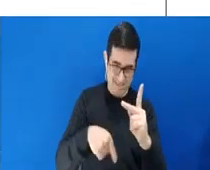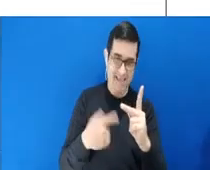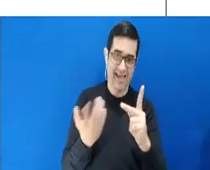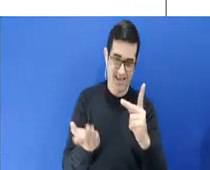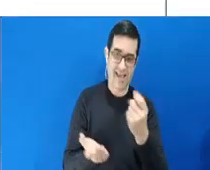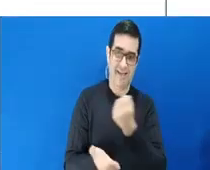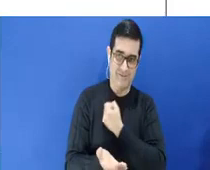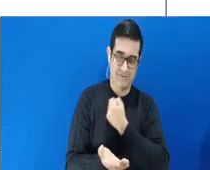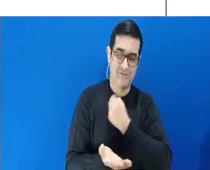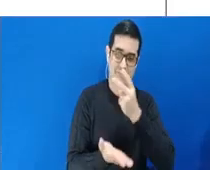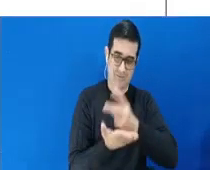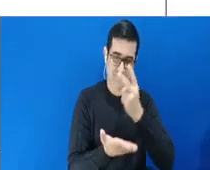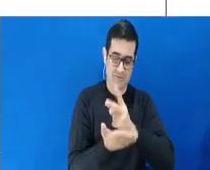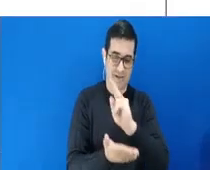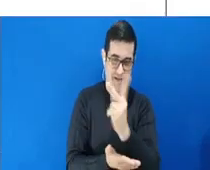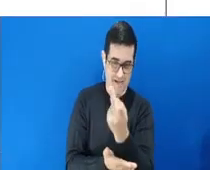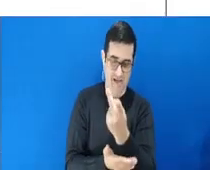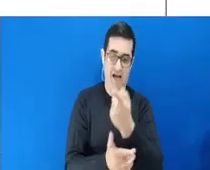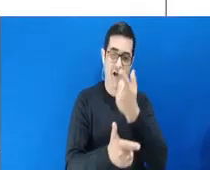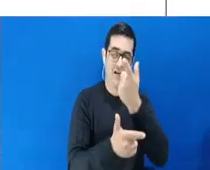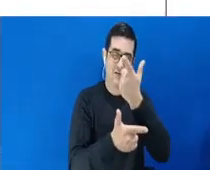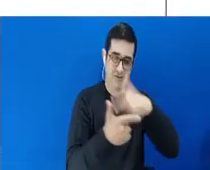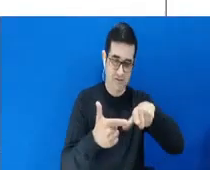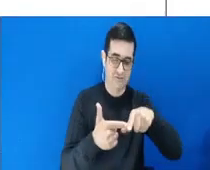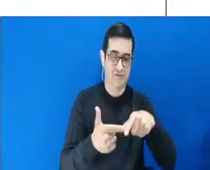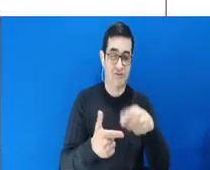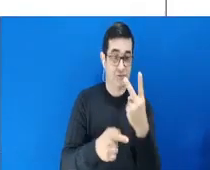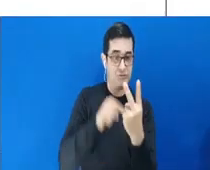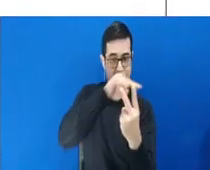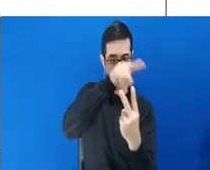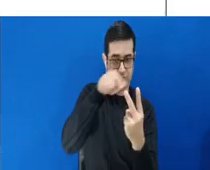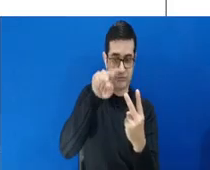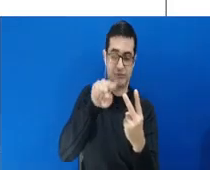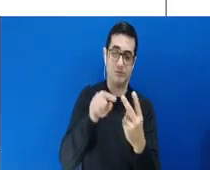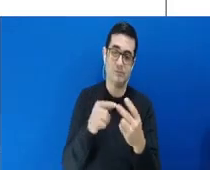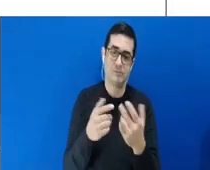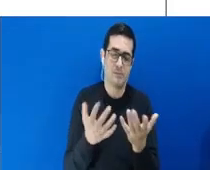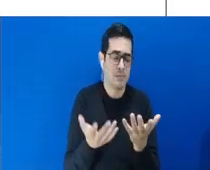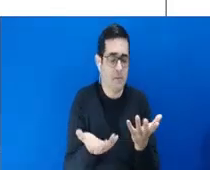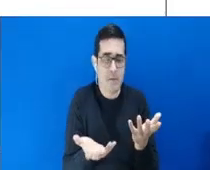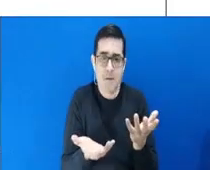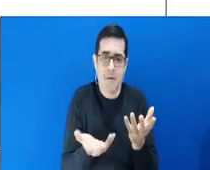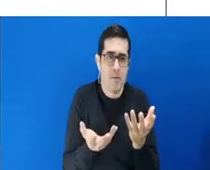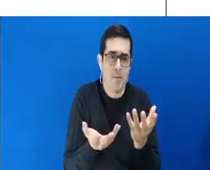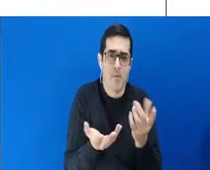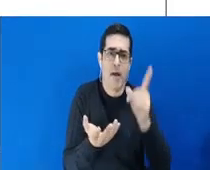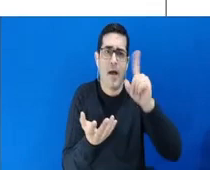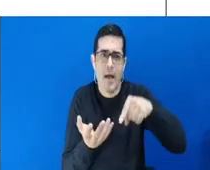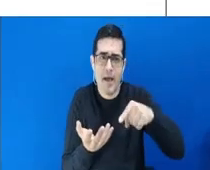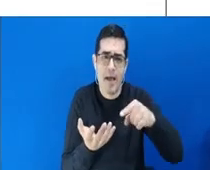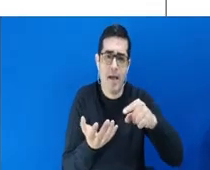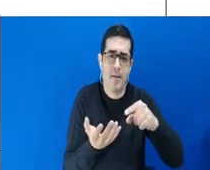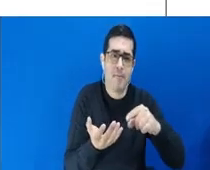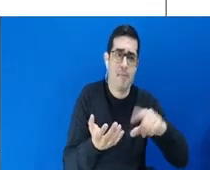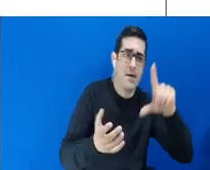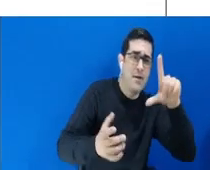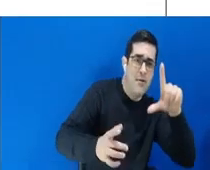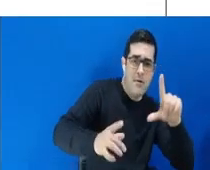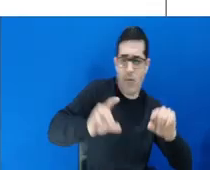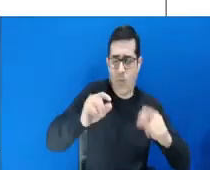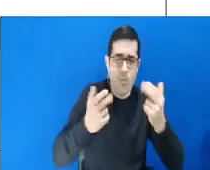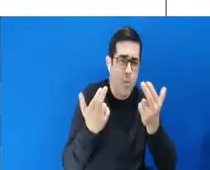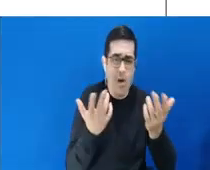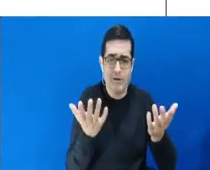Então, a variação entre um e outro será maior ou igual a este erro. Por quê? Porque esses operadores